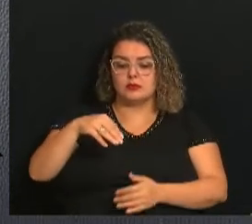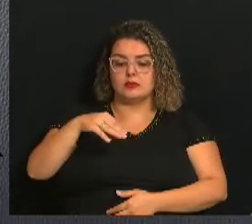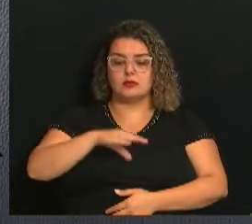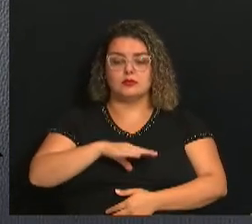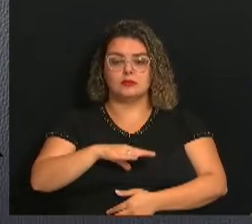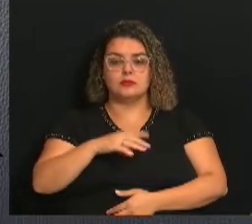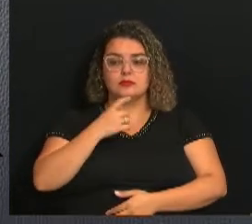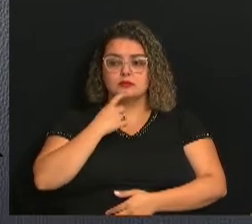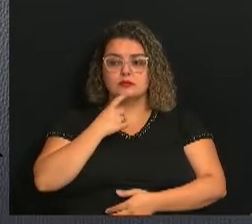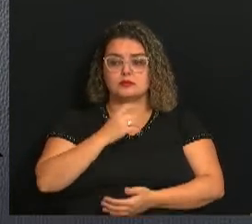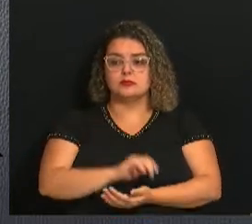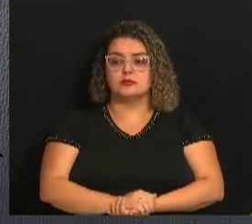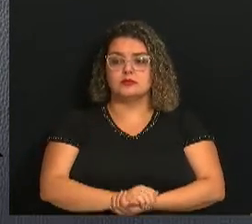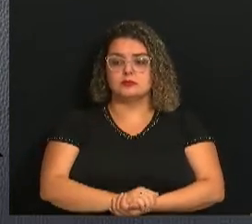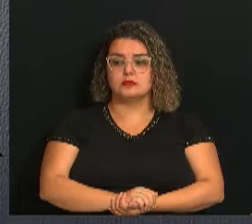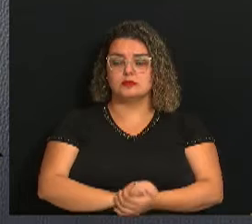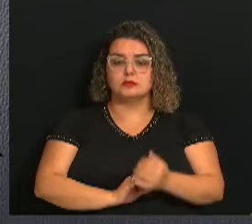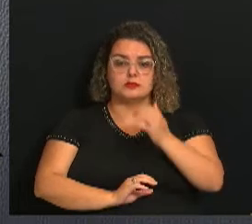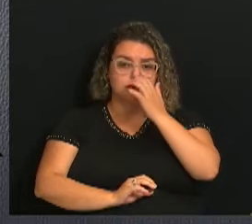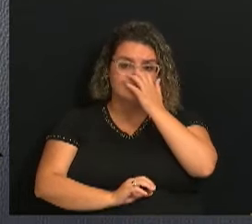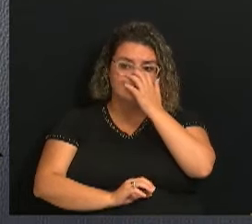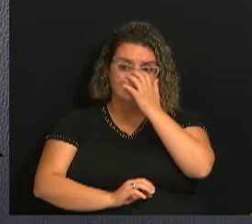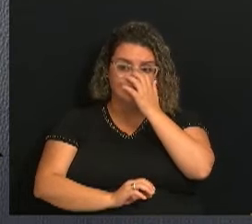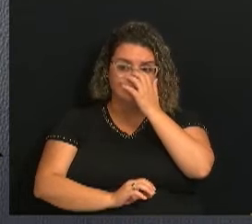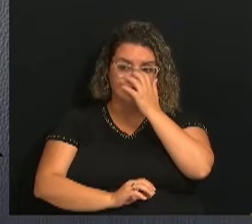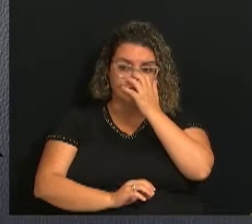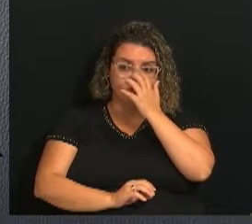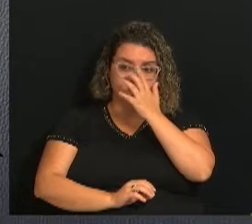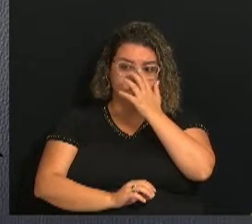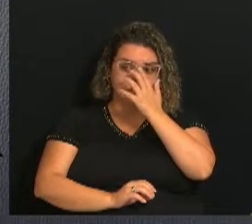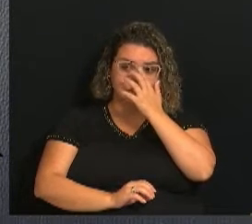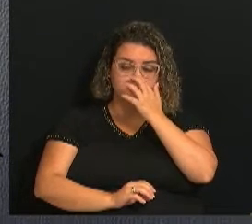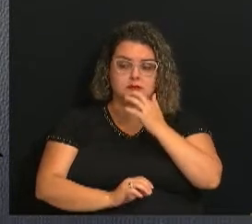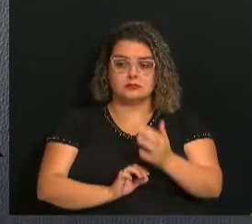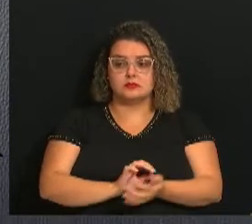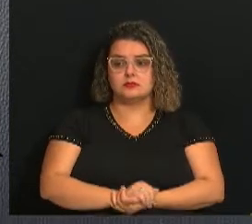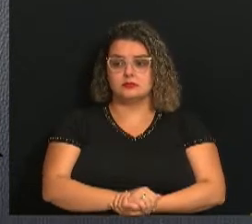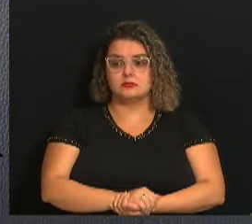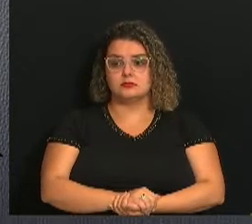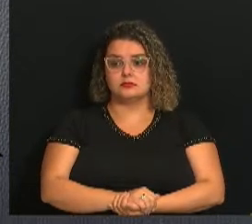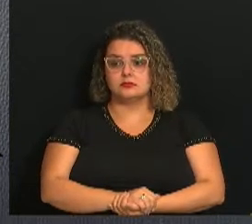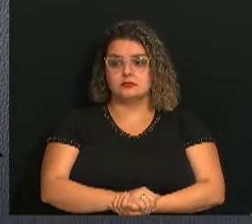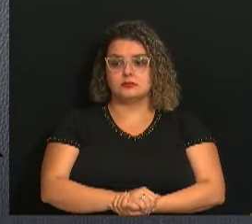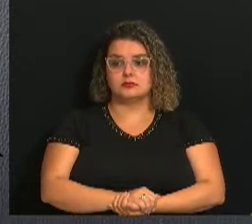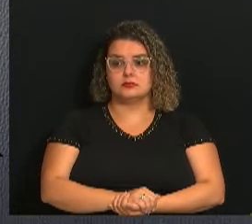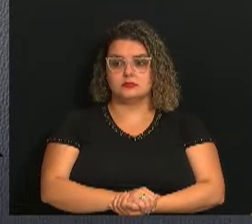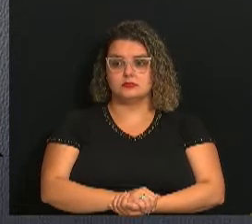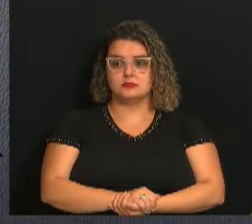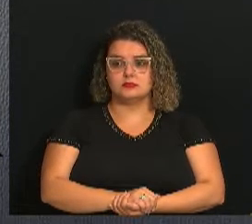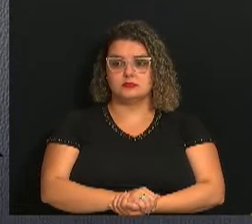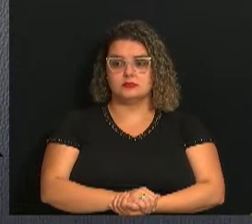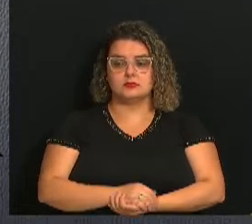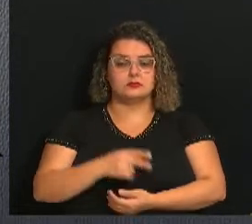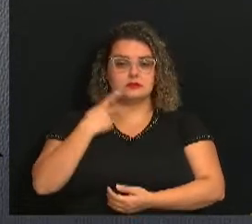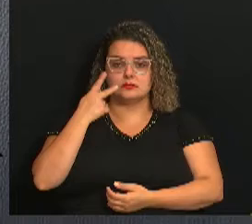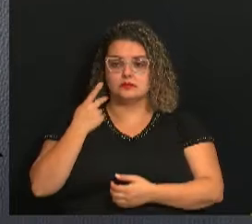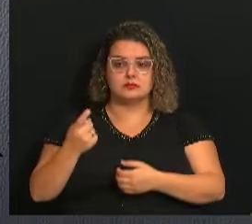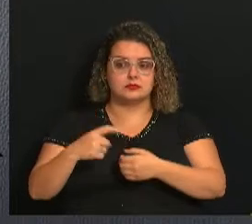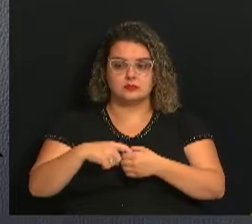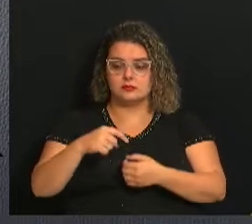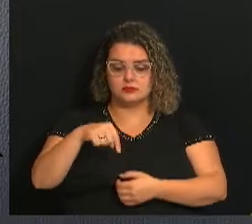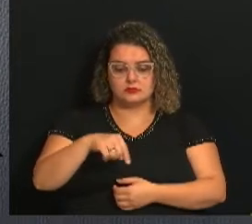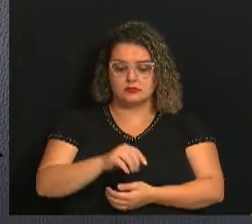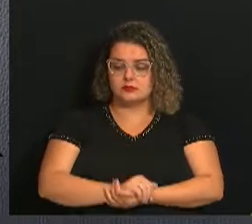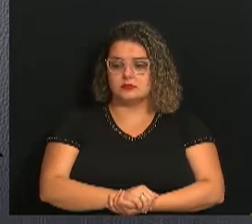E por último, para eu poder devolver, para ver se tem alguém aqui, se tem algum vereador que entrou. Acho que não, né? Não tem nenhum vereador que entrou, né? Nenhum vereador que entrou,